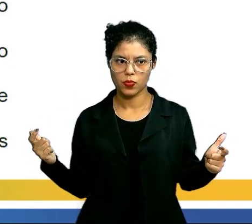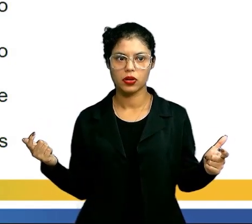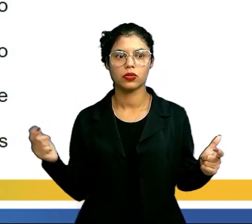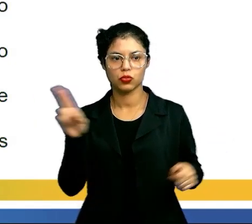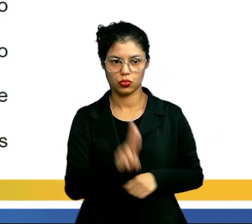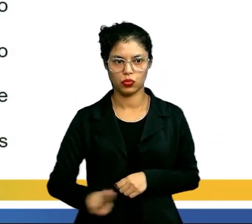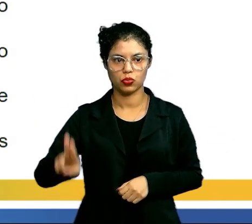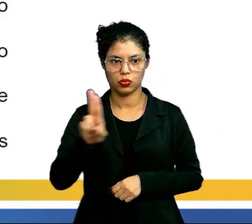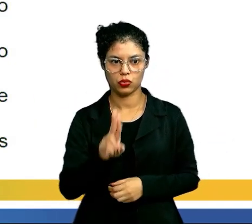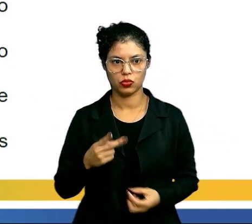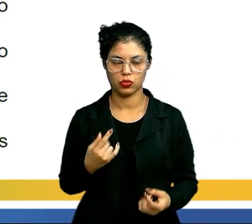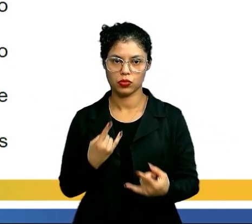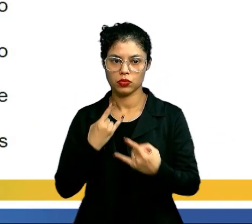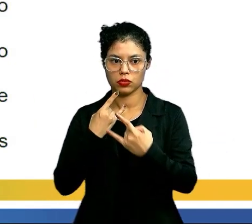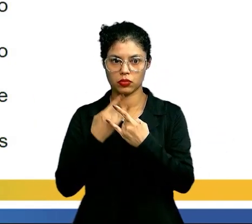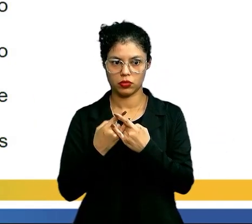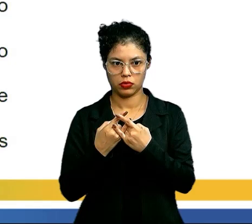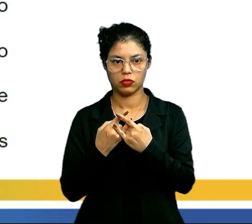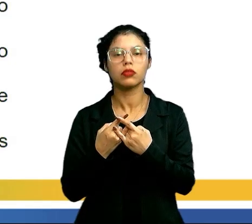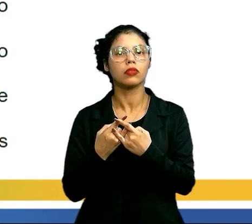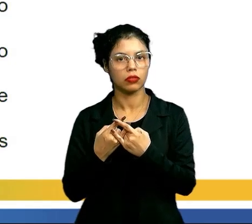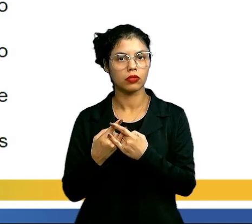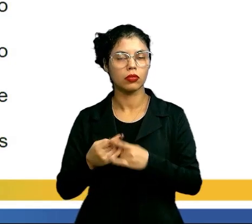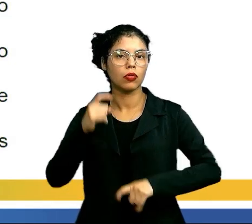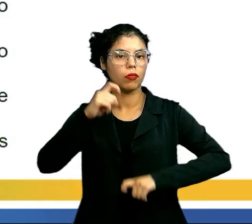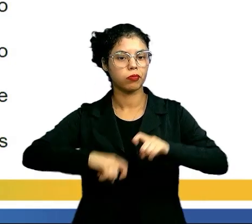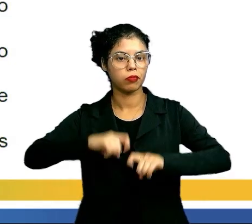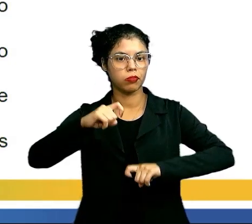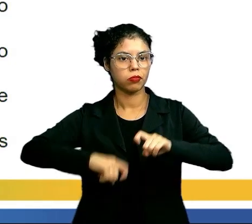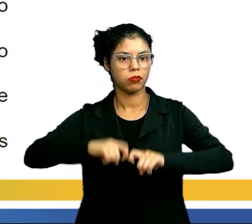do aumento do uso de preservativos nas